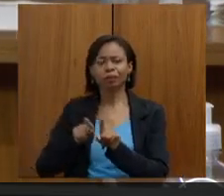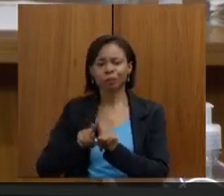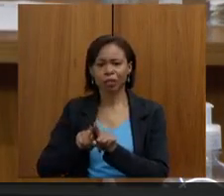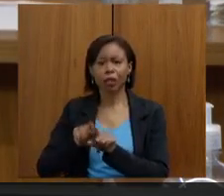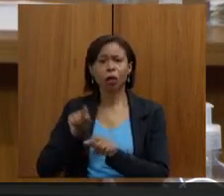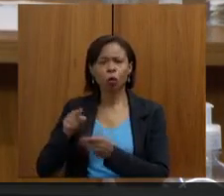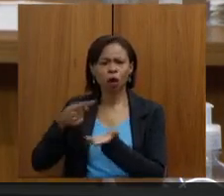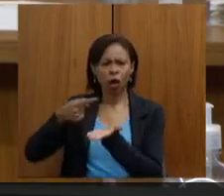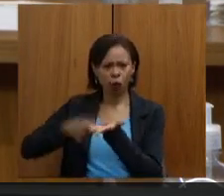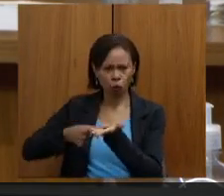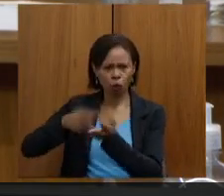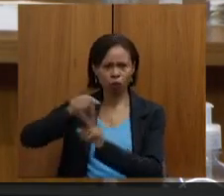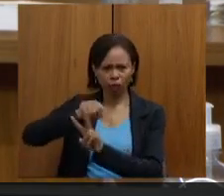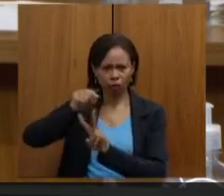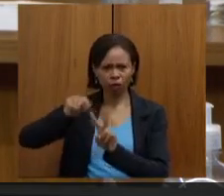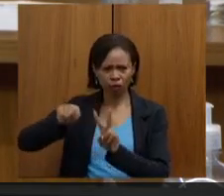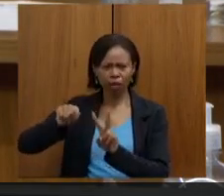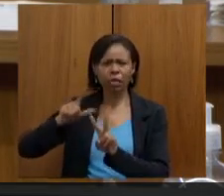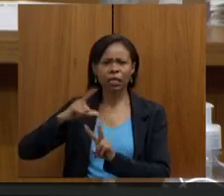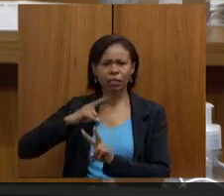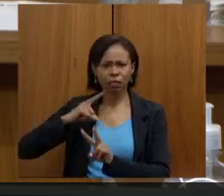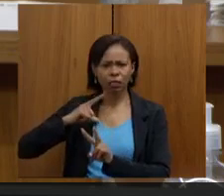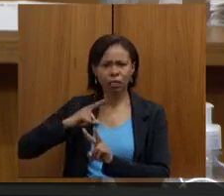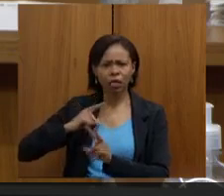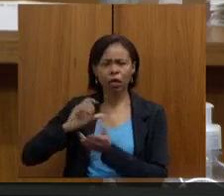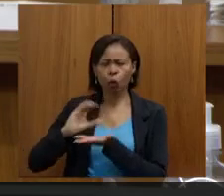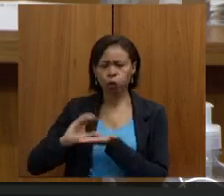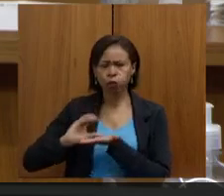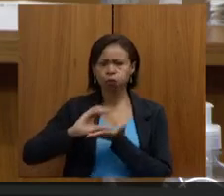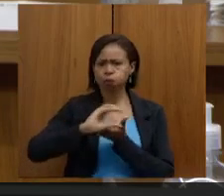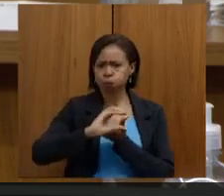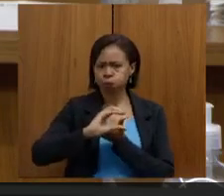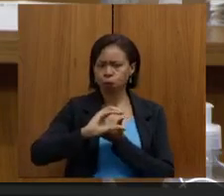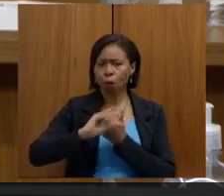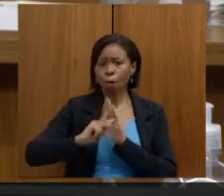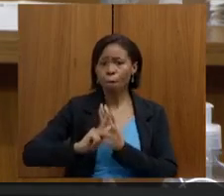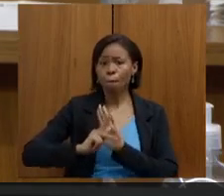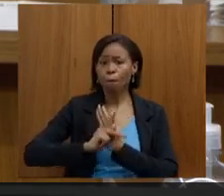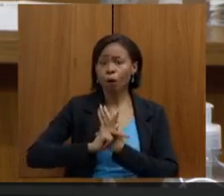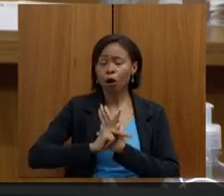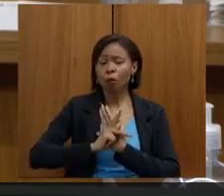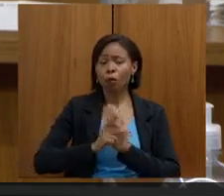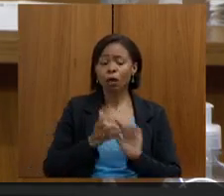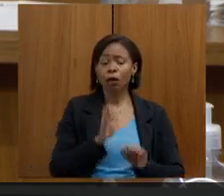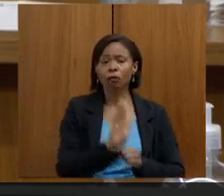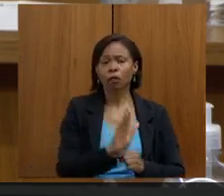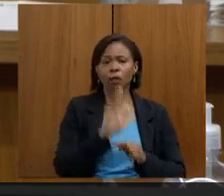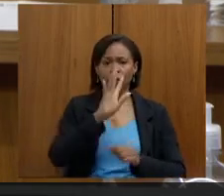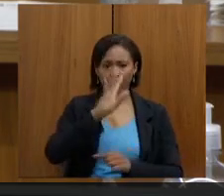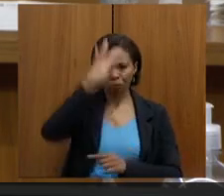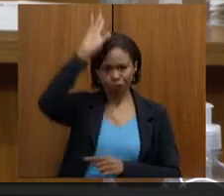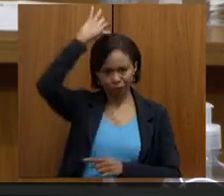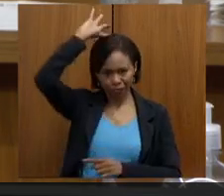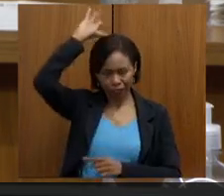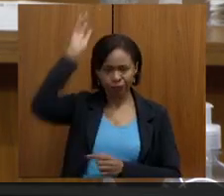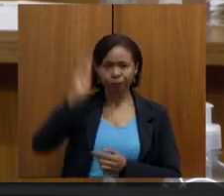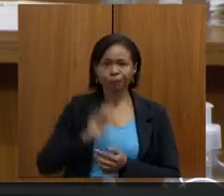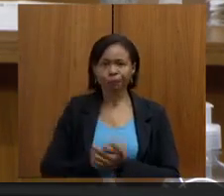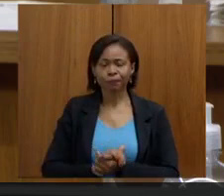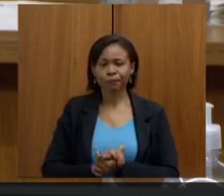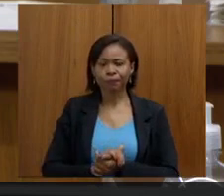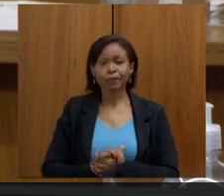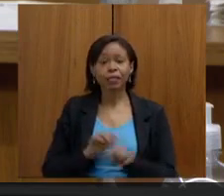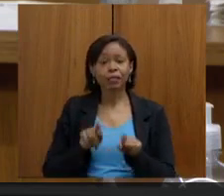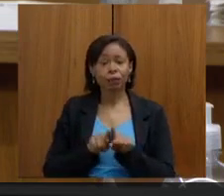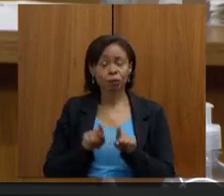refere ao acordo da Vale nós temos uma parcela também destinada a investimentos para a Corporação mas eu quero destacar